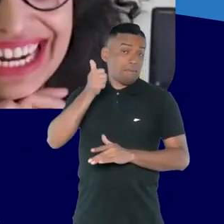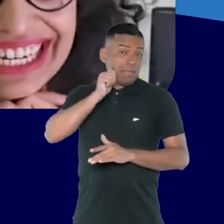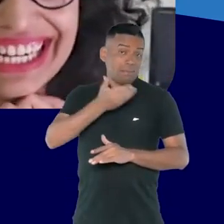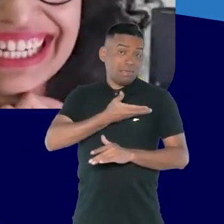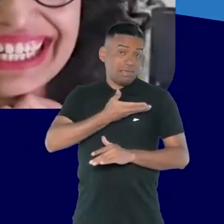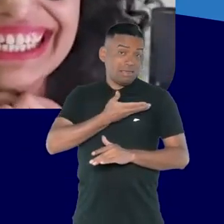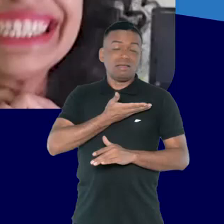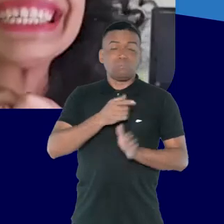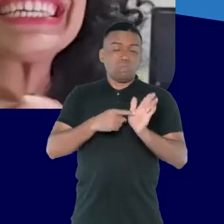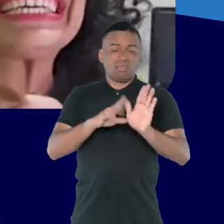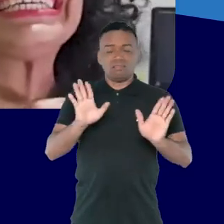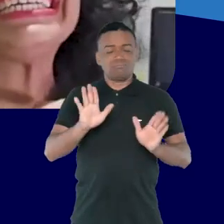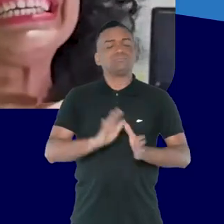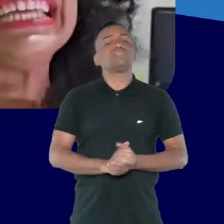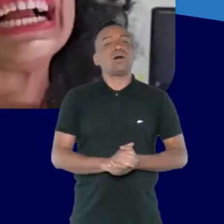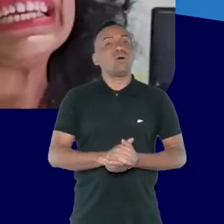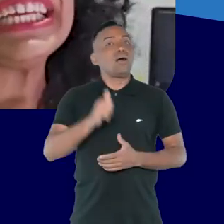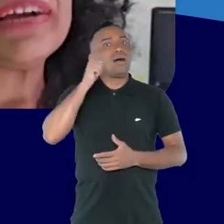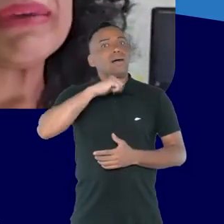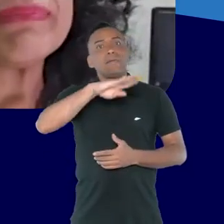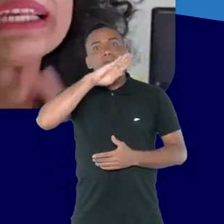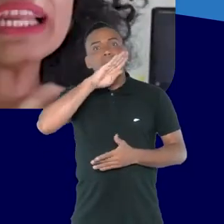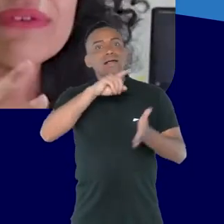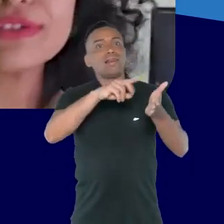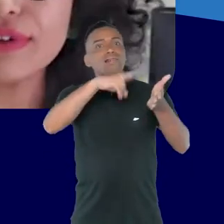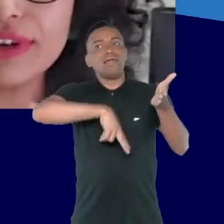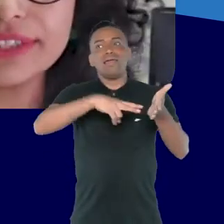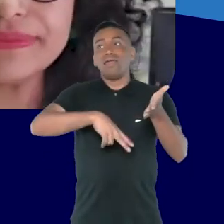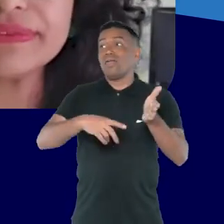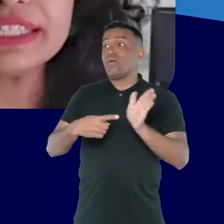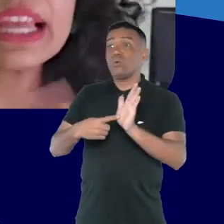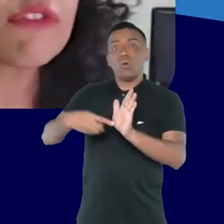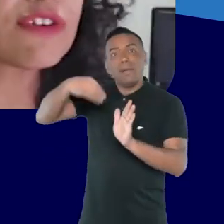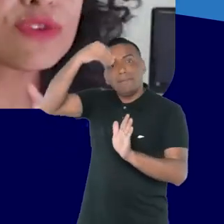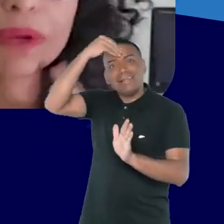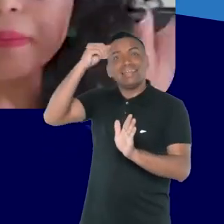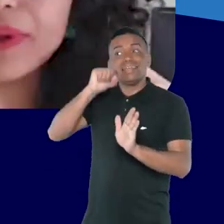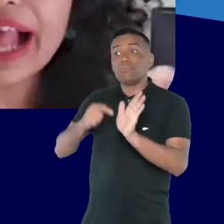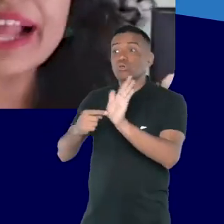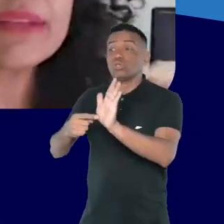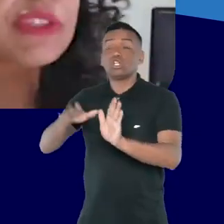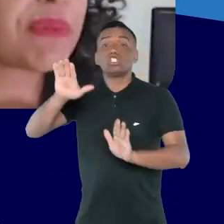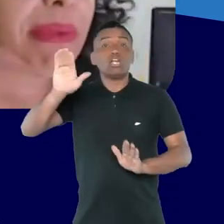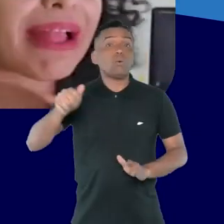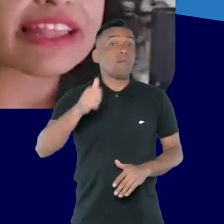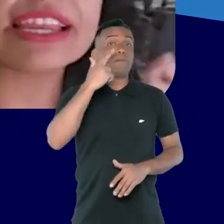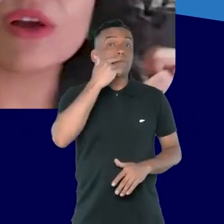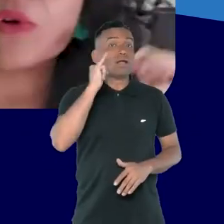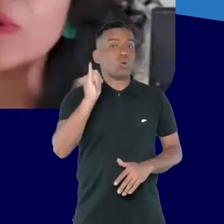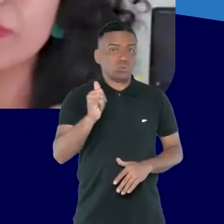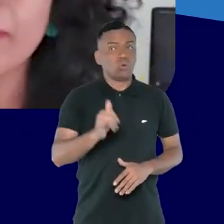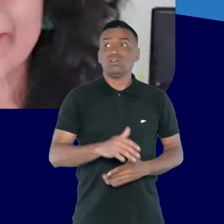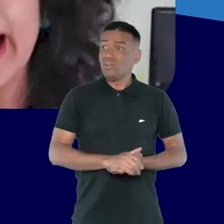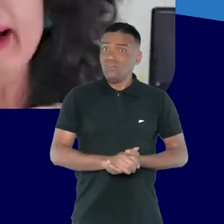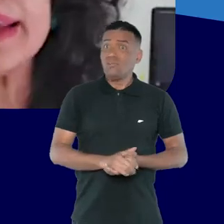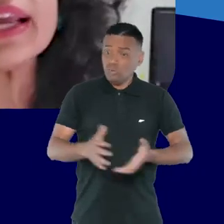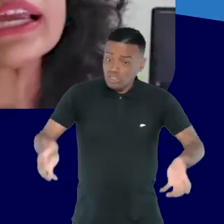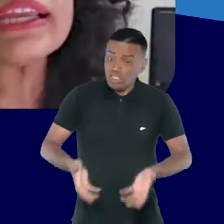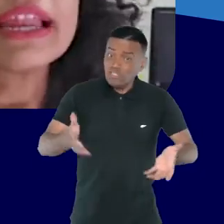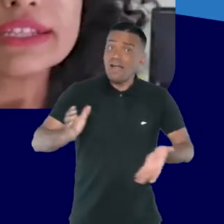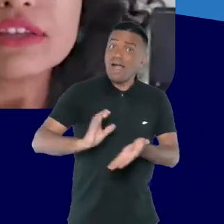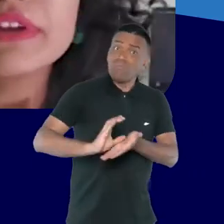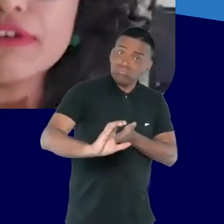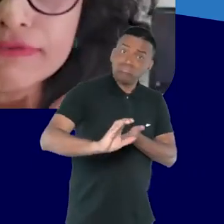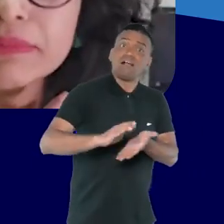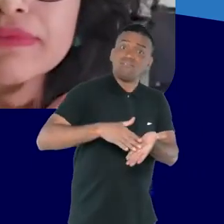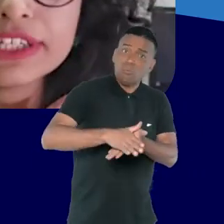ela mostrar, né? Sim. E aí a minha mãe leu a história. E ela ficou super empolgada, mostrou para minha madrinha, contou para o meu pai.